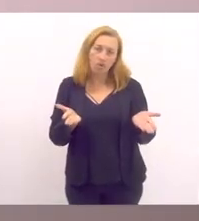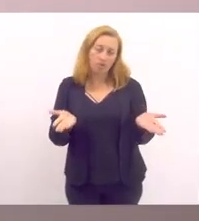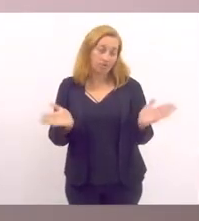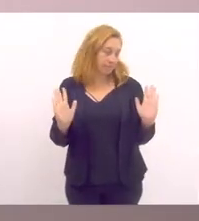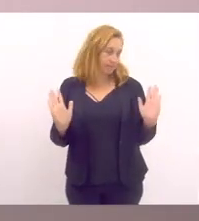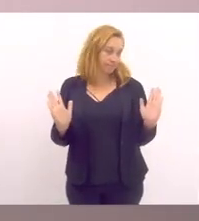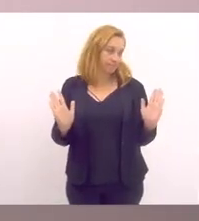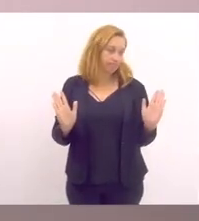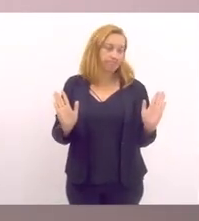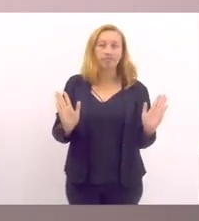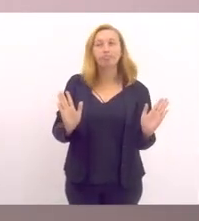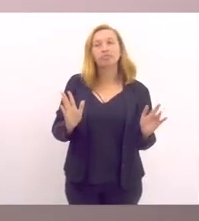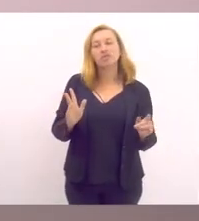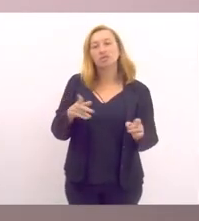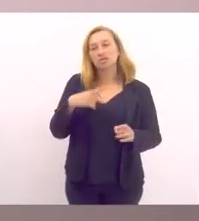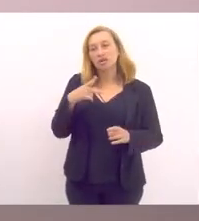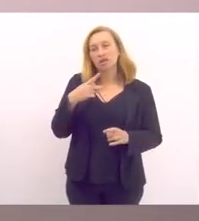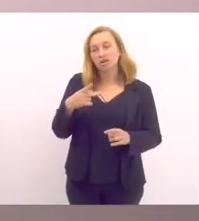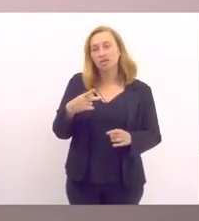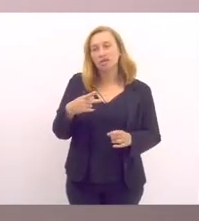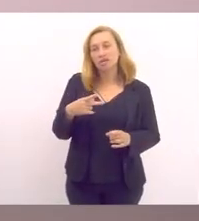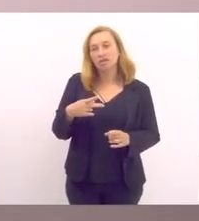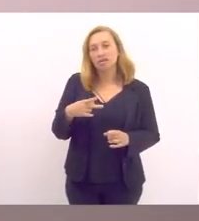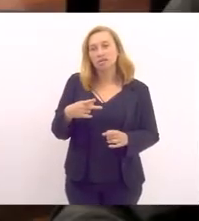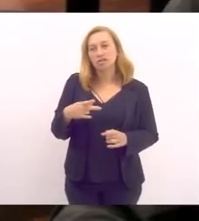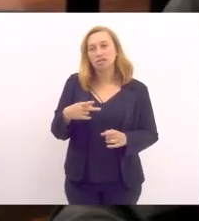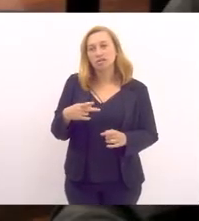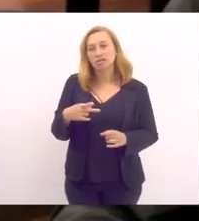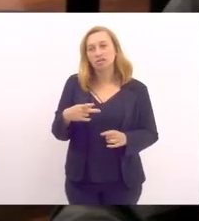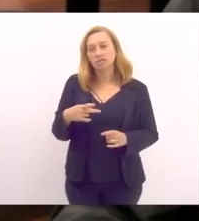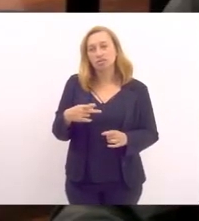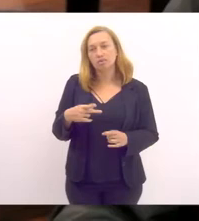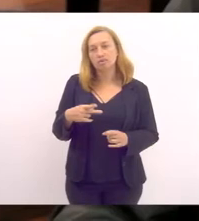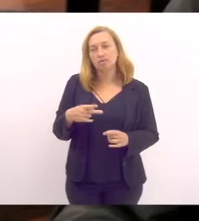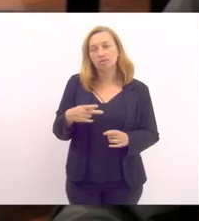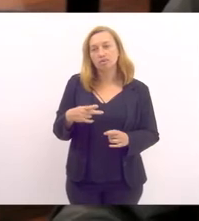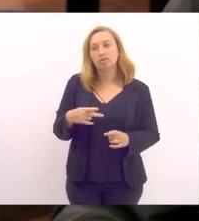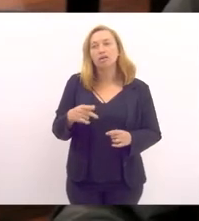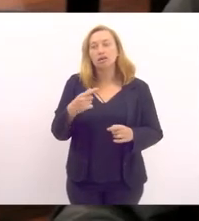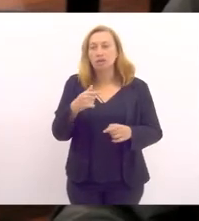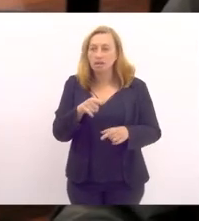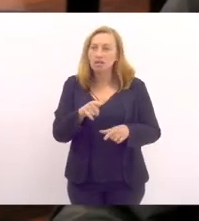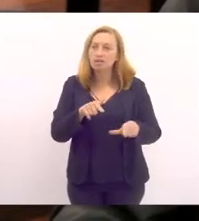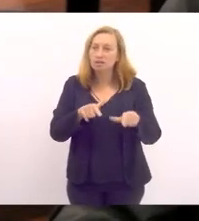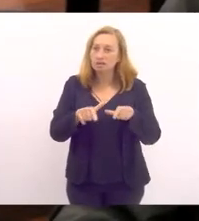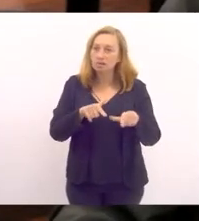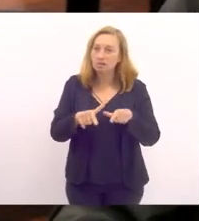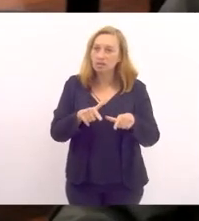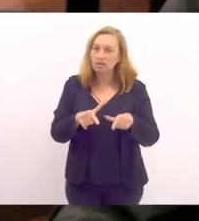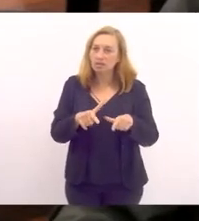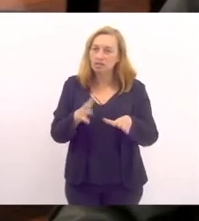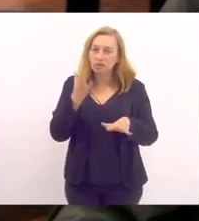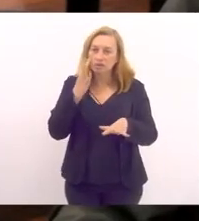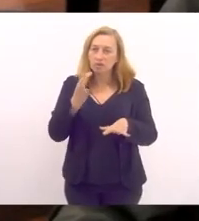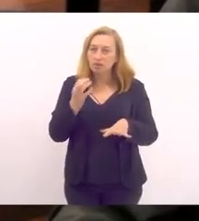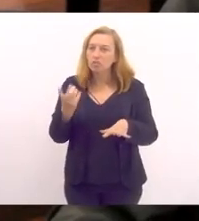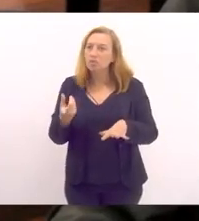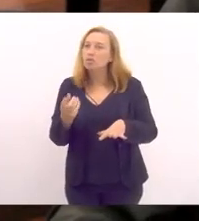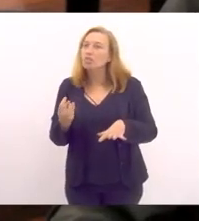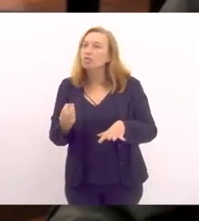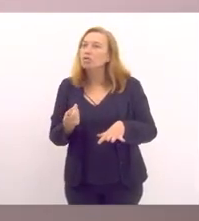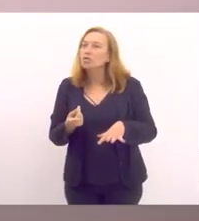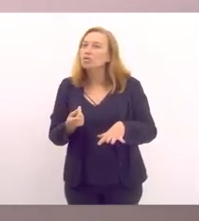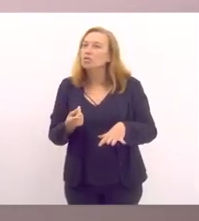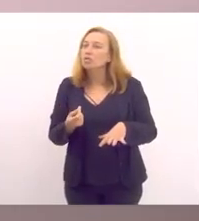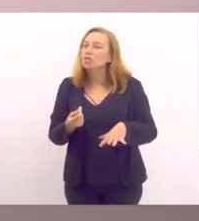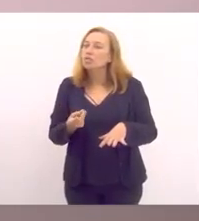posso comentar assim, sobre o que você falou? É uma colaboração para que esse trabalho... O pessoal tem um tempo, né? De repente, eu não sei quanto tempo tem cada um falar, e